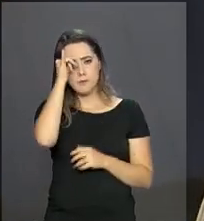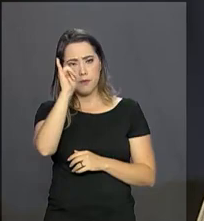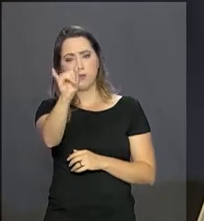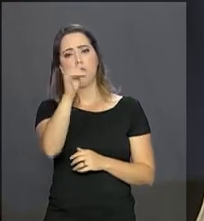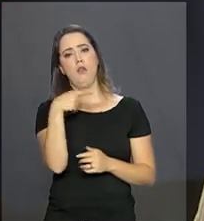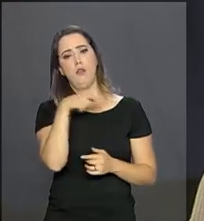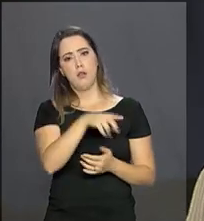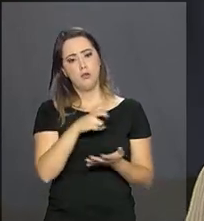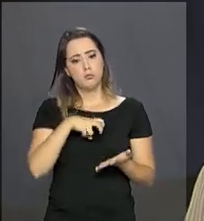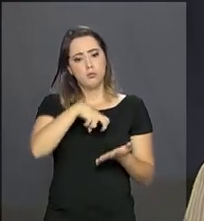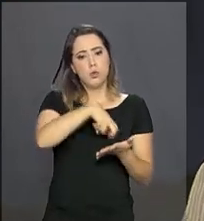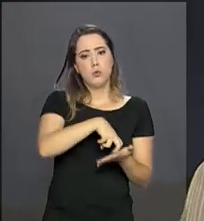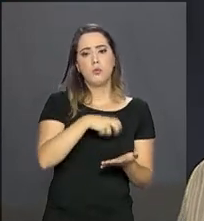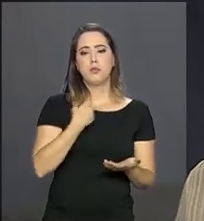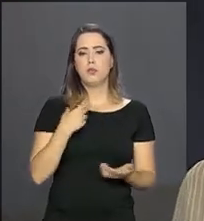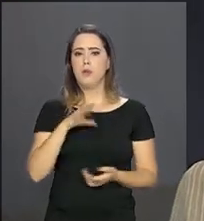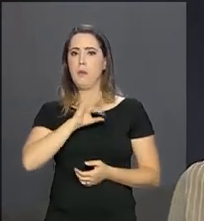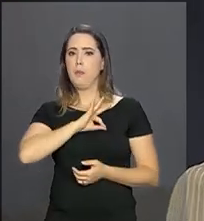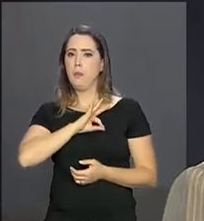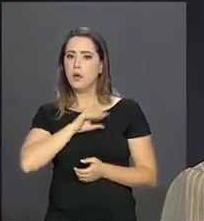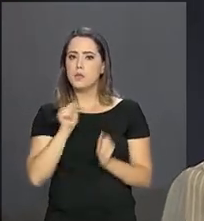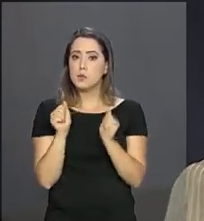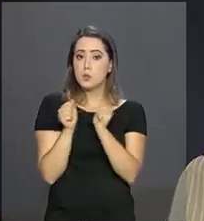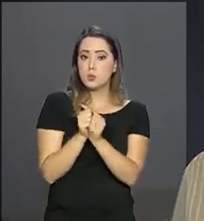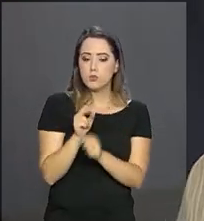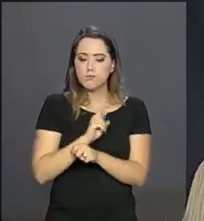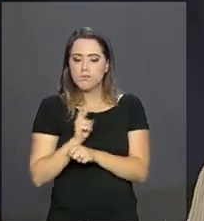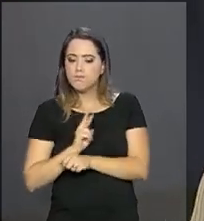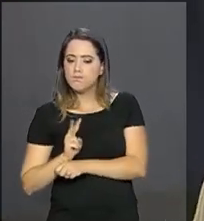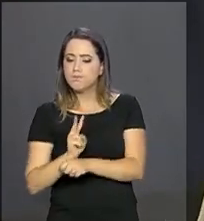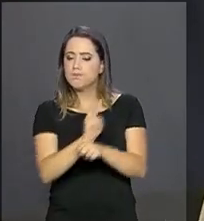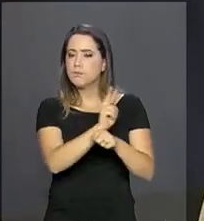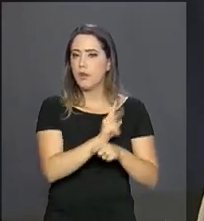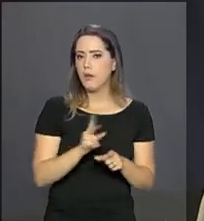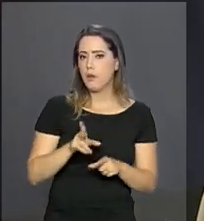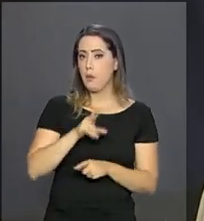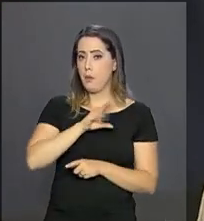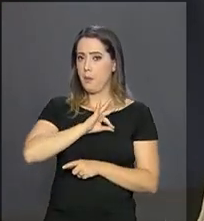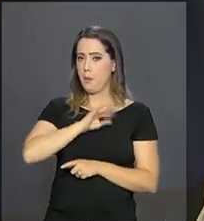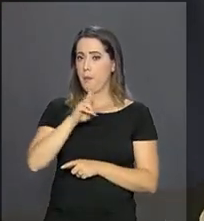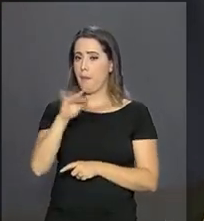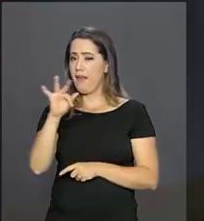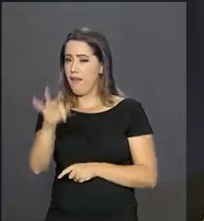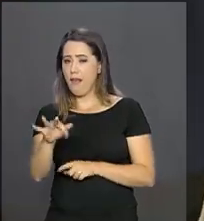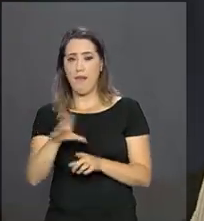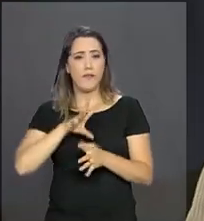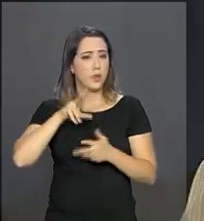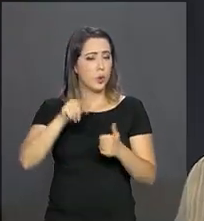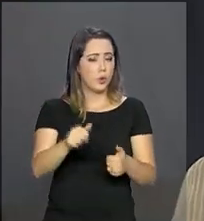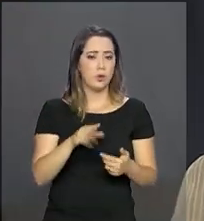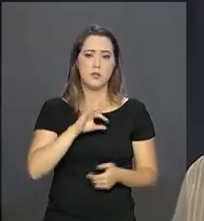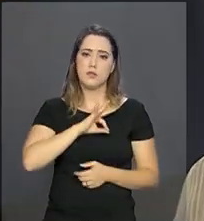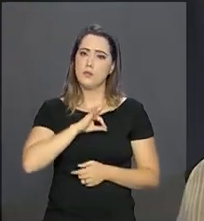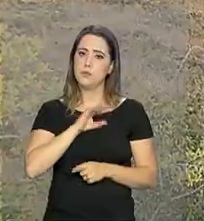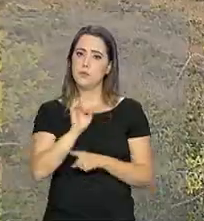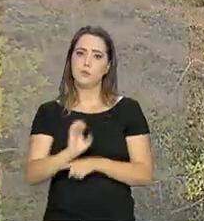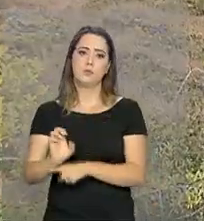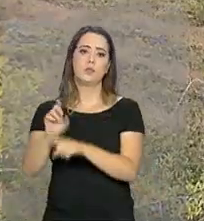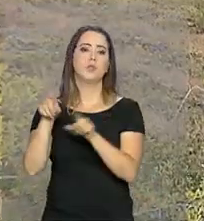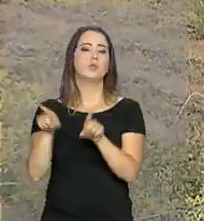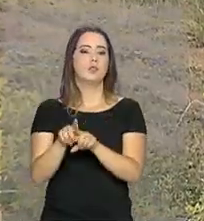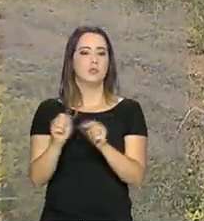da polícia federal força de segurança nacional a polícia rodoviária federal e as polícias estaduais